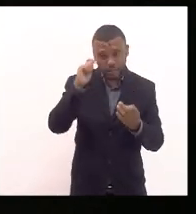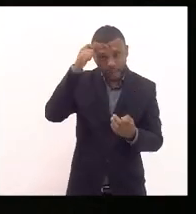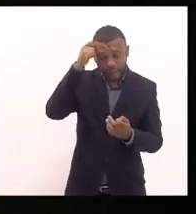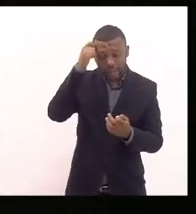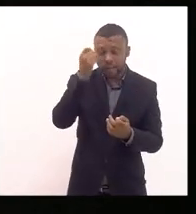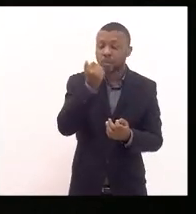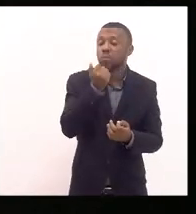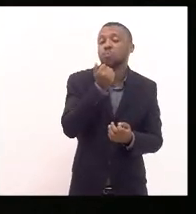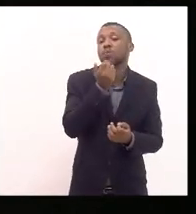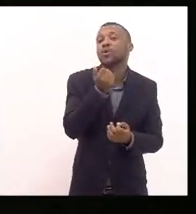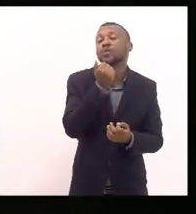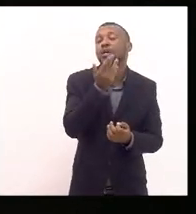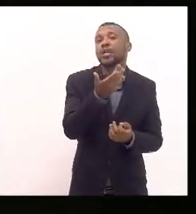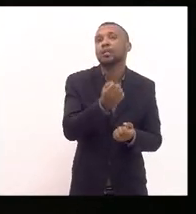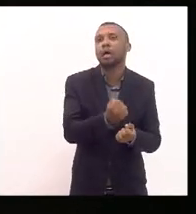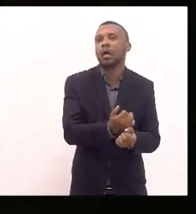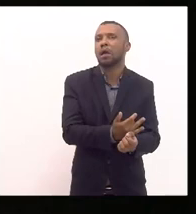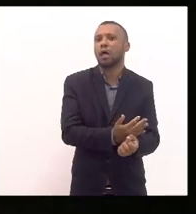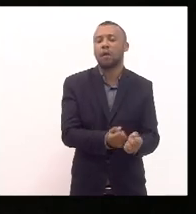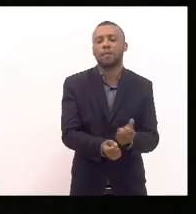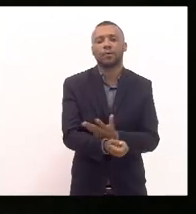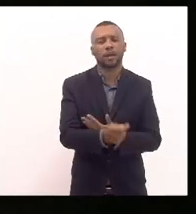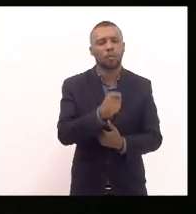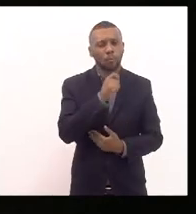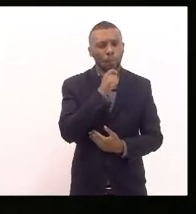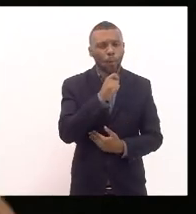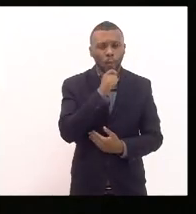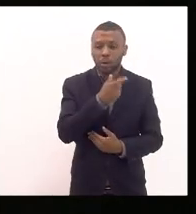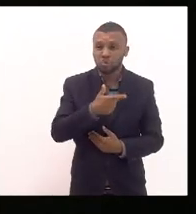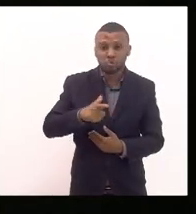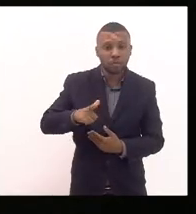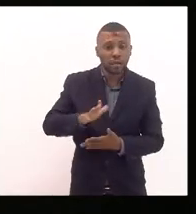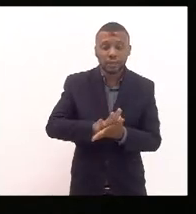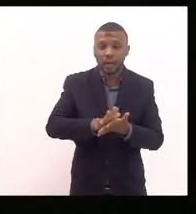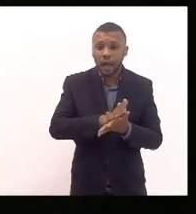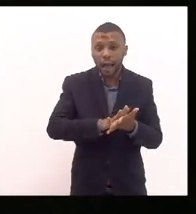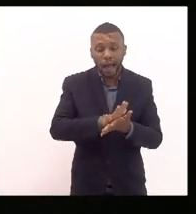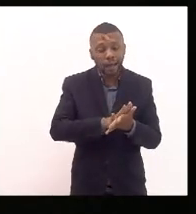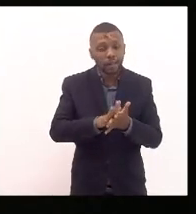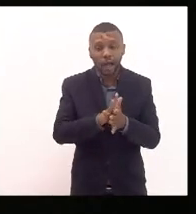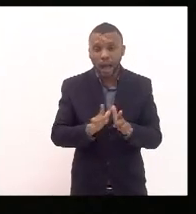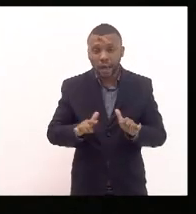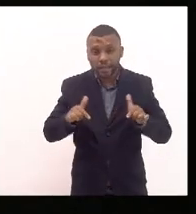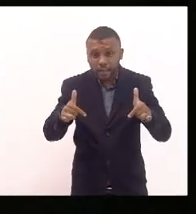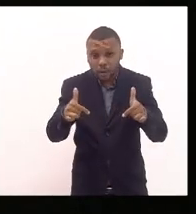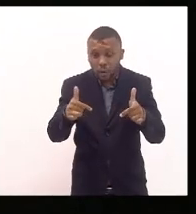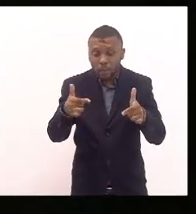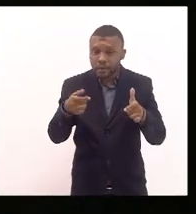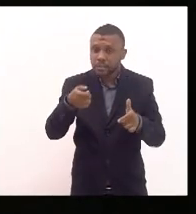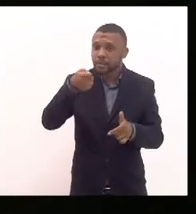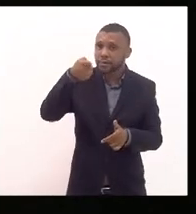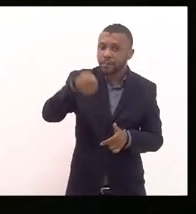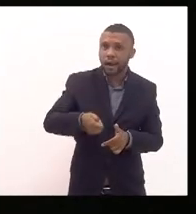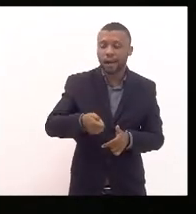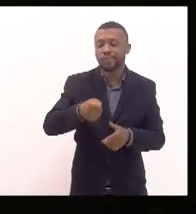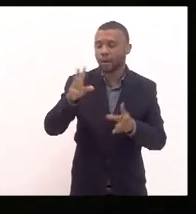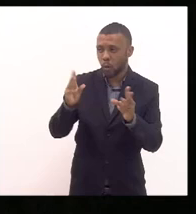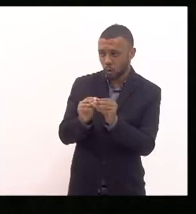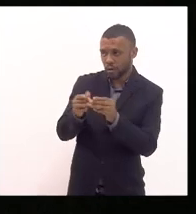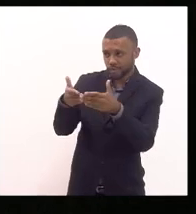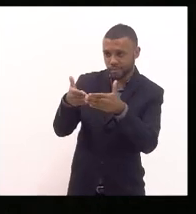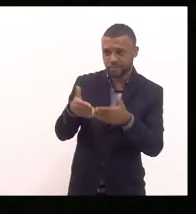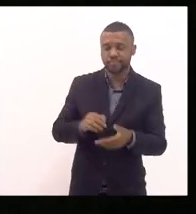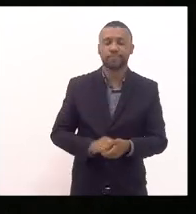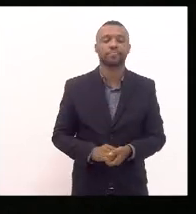não gera comoção não gera nenhum tipo de ação mais contundente mais excluída porque